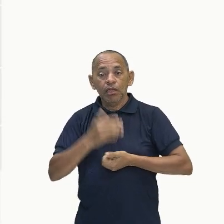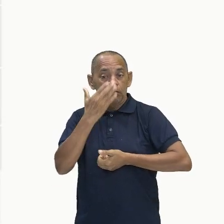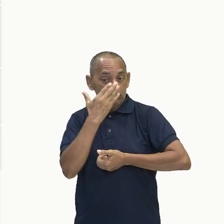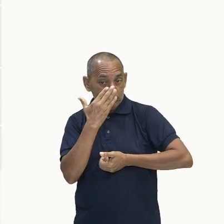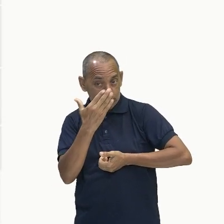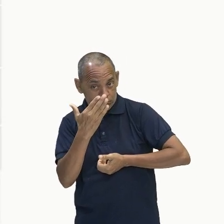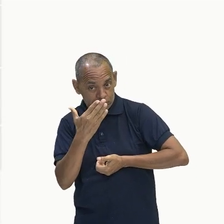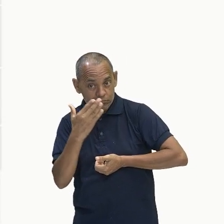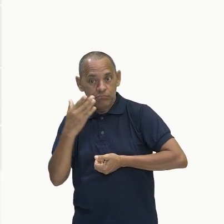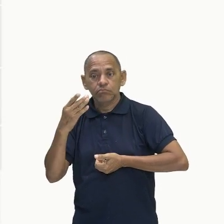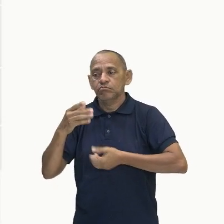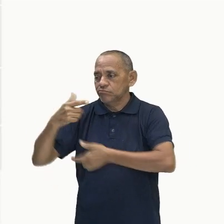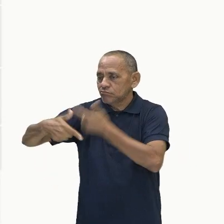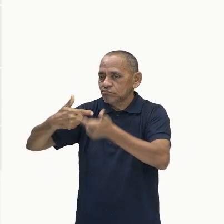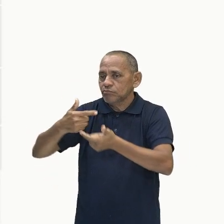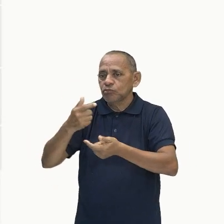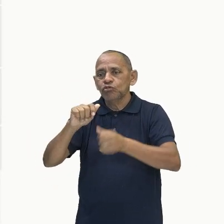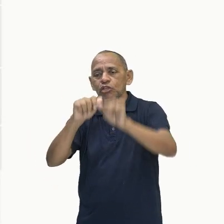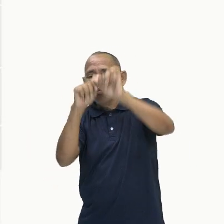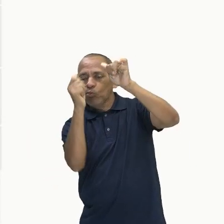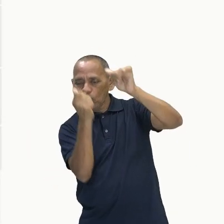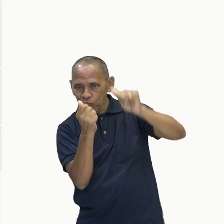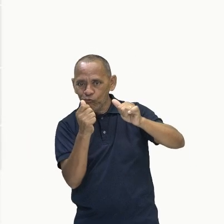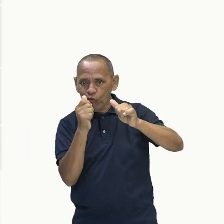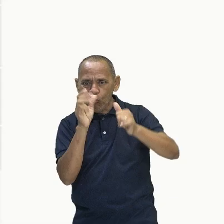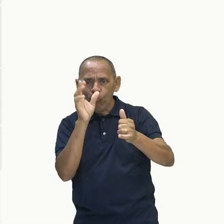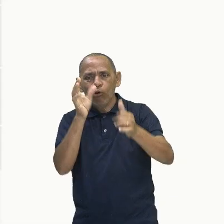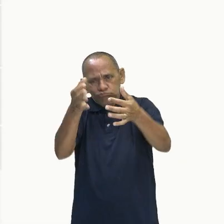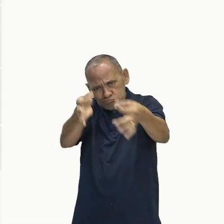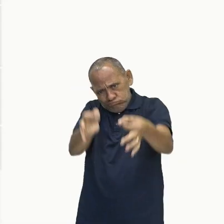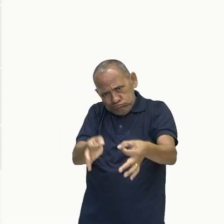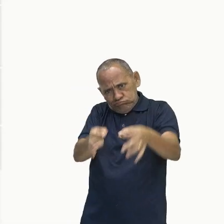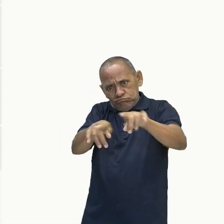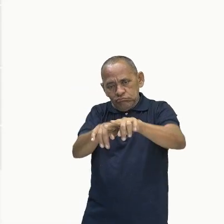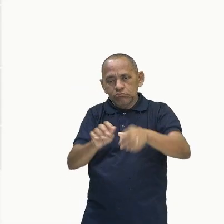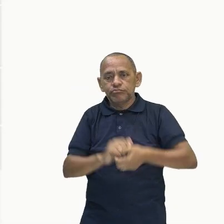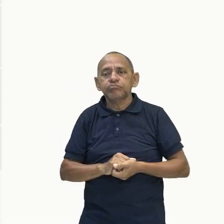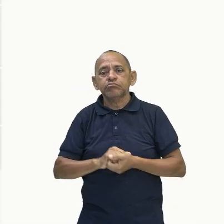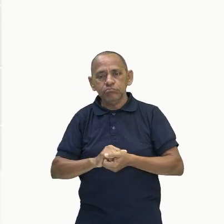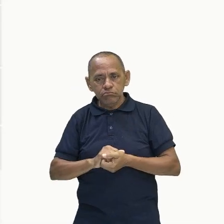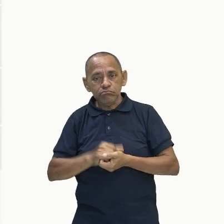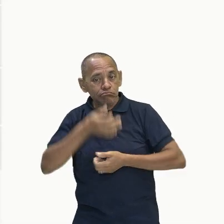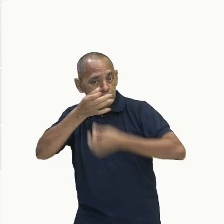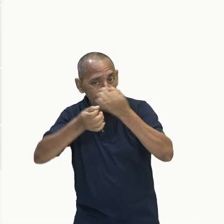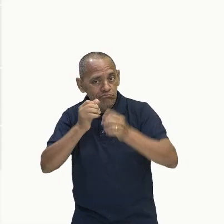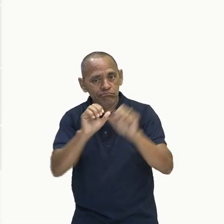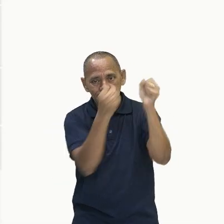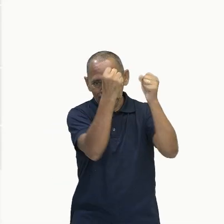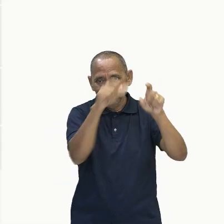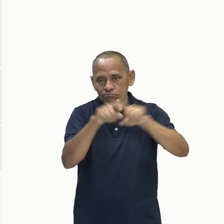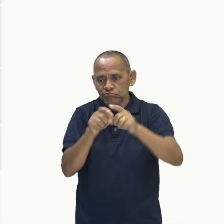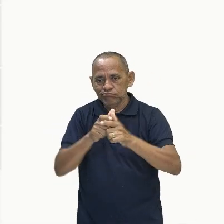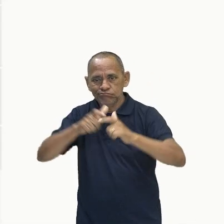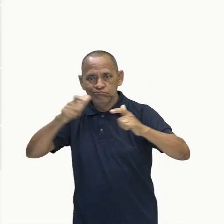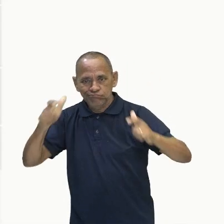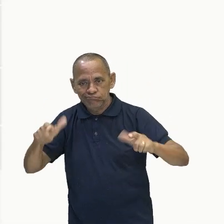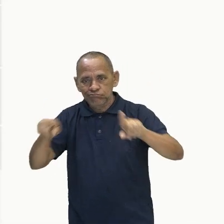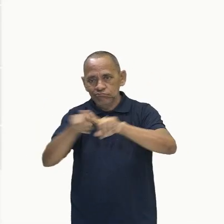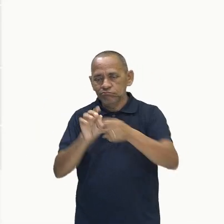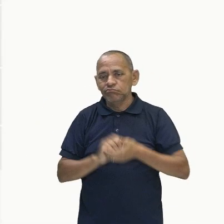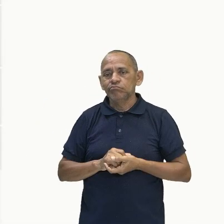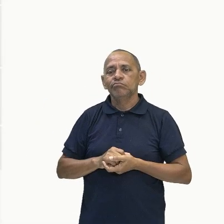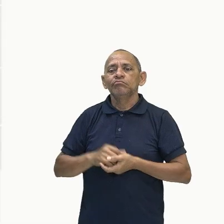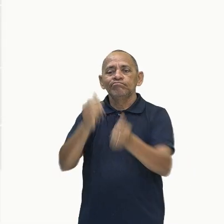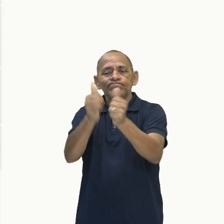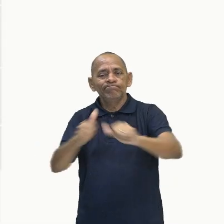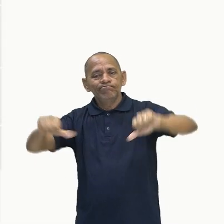uma forma tão bem definida? É uma crítica a essa questão da industrialização e da massificação e da precarização da vida